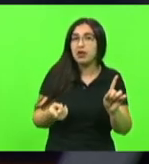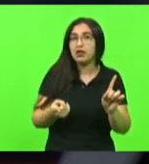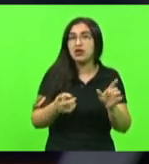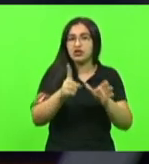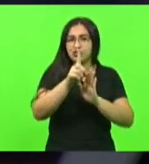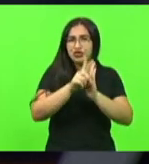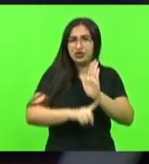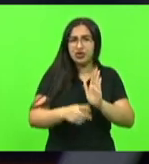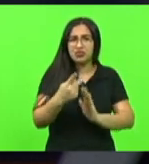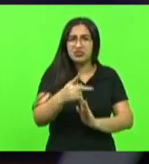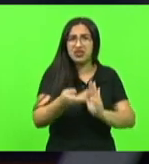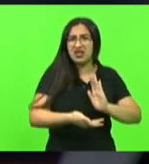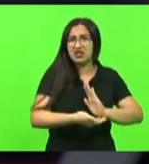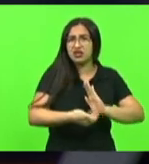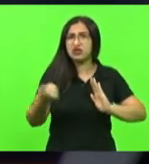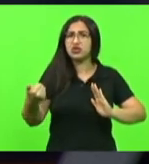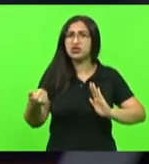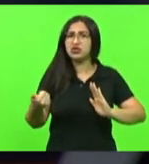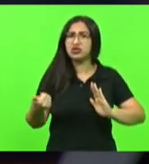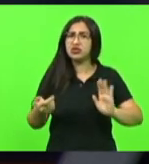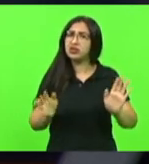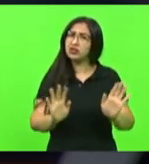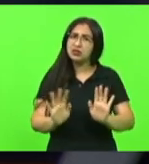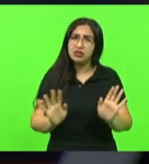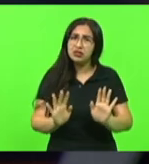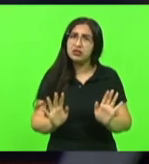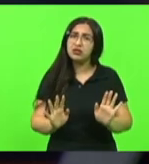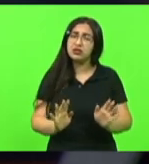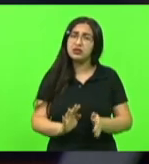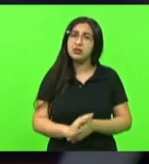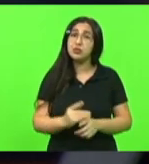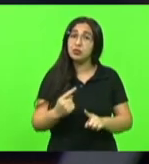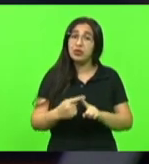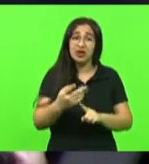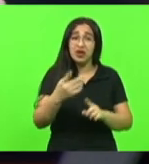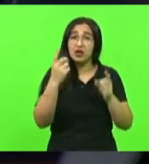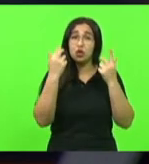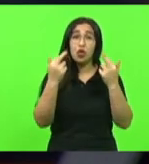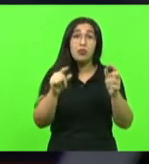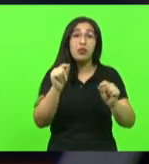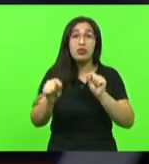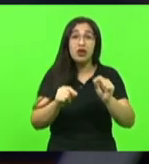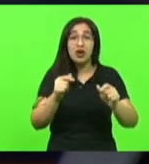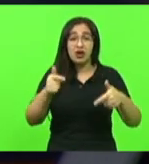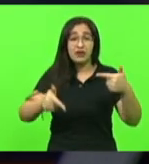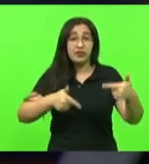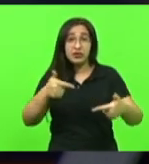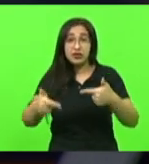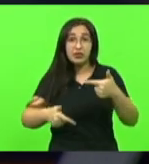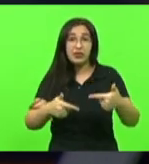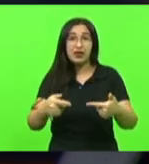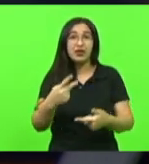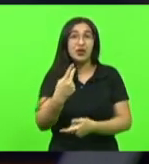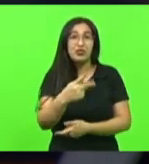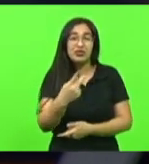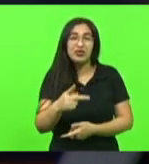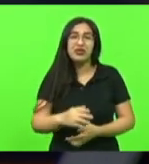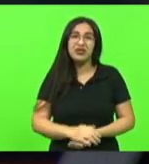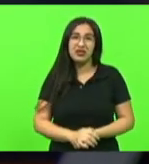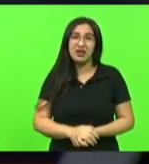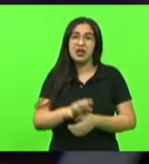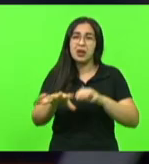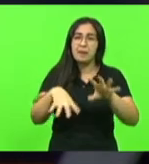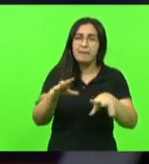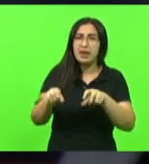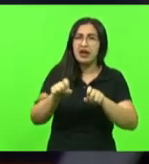um pouquinho de dignidade a mais para casa, porque é isso que ele está fazendo, ele não está vendendo porque ele quer, mas ele vai lá, pega vários